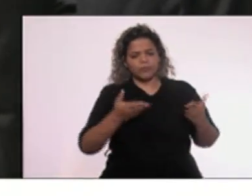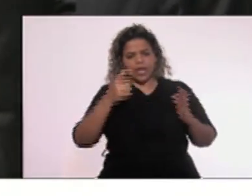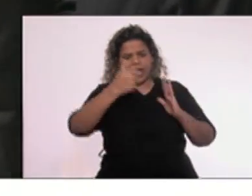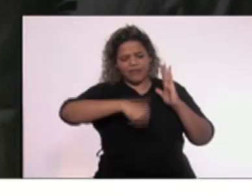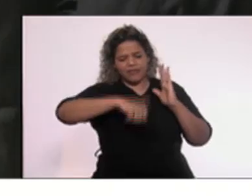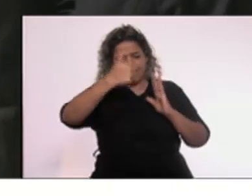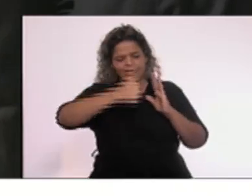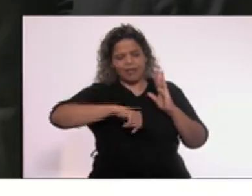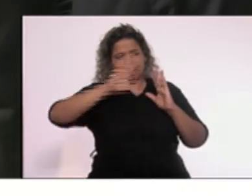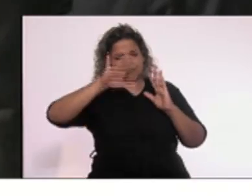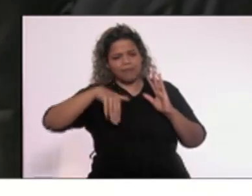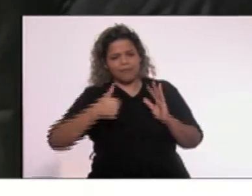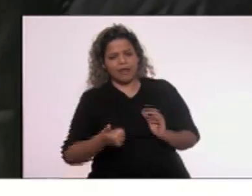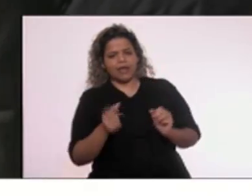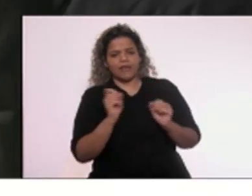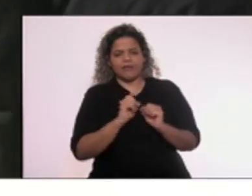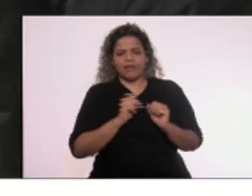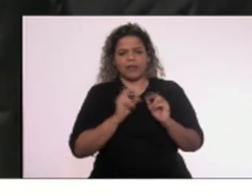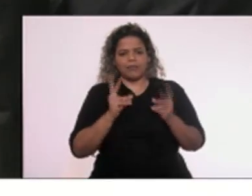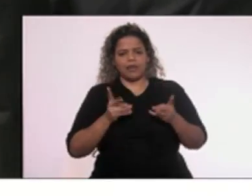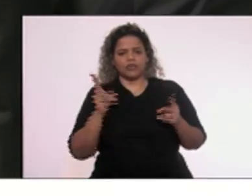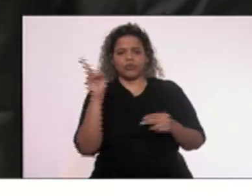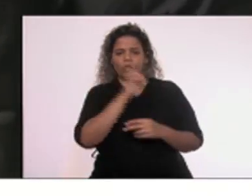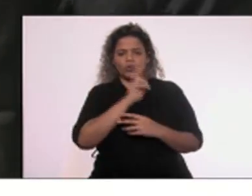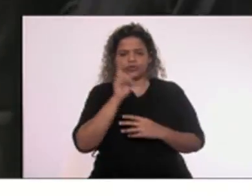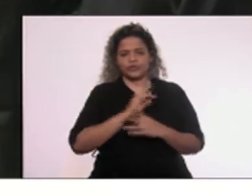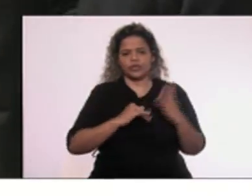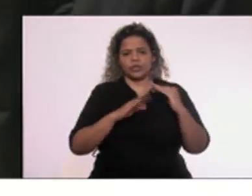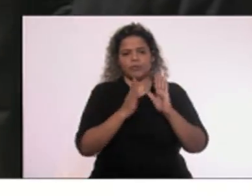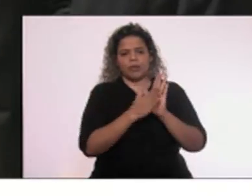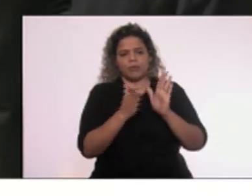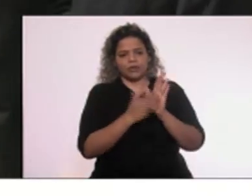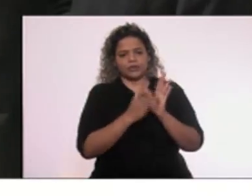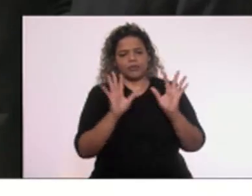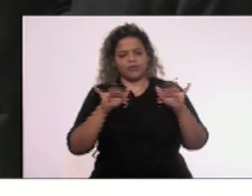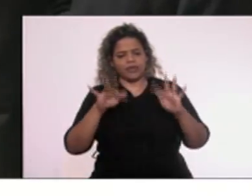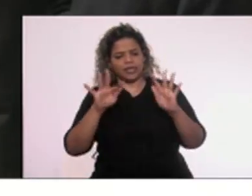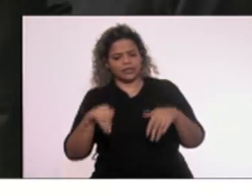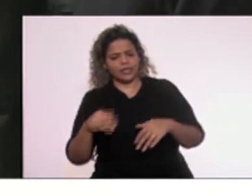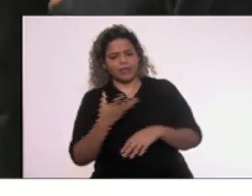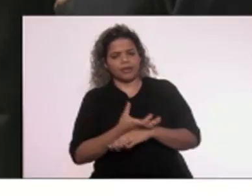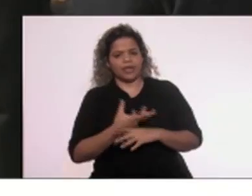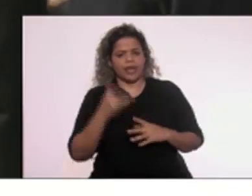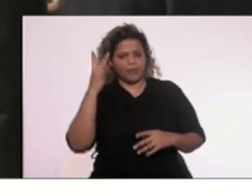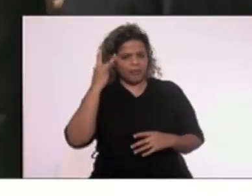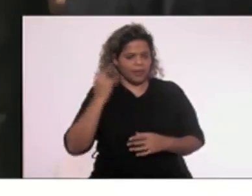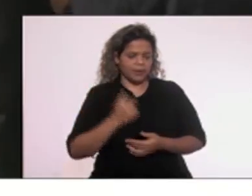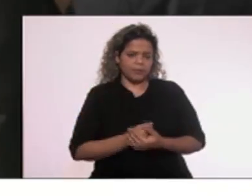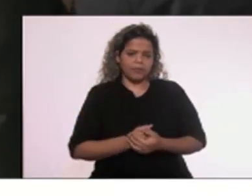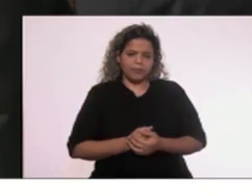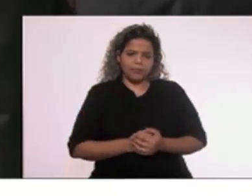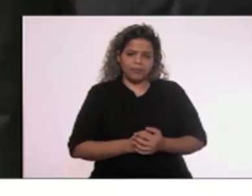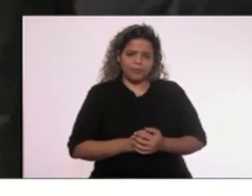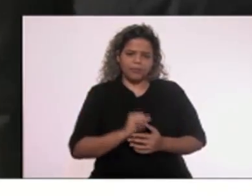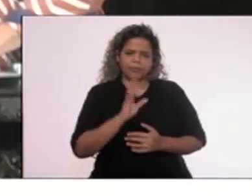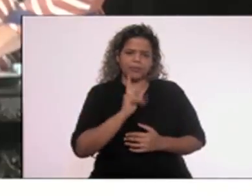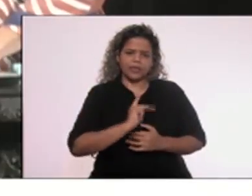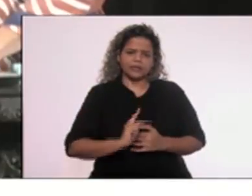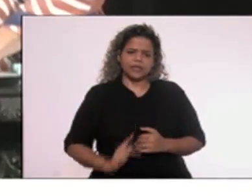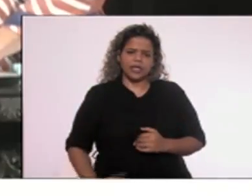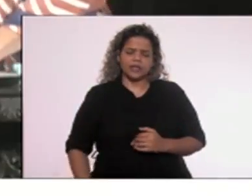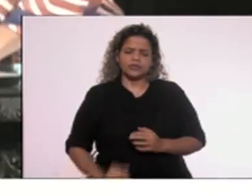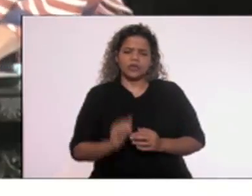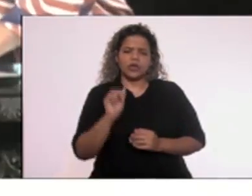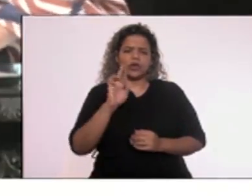analisem realmente e que façam o mesmo que o deputado Luiz Paulo. Coloque a sua proposição para a gente finalizar essa matéria amanhã. Senhor presidente. Deputado